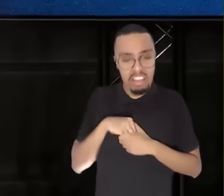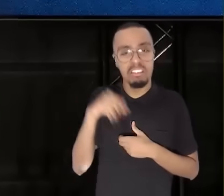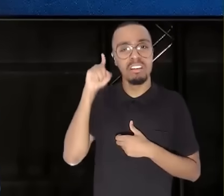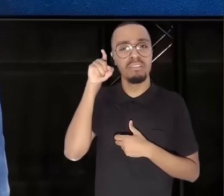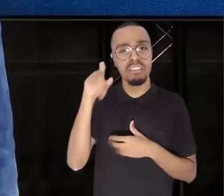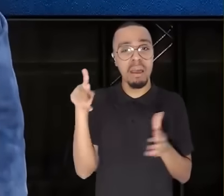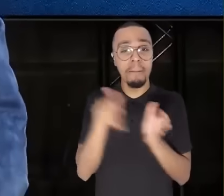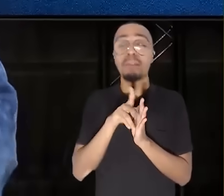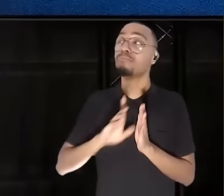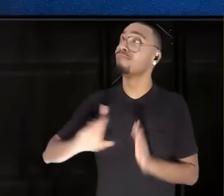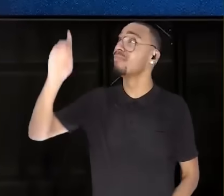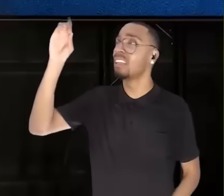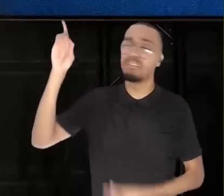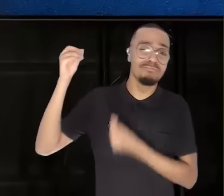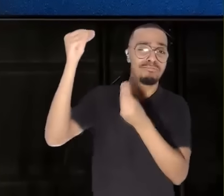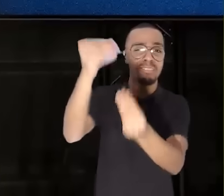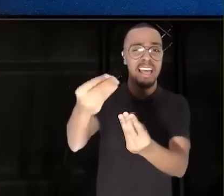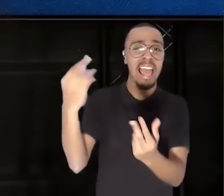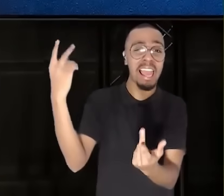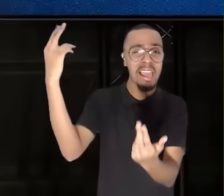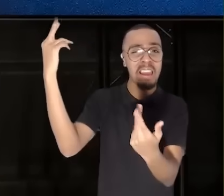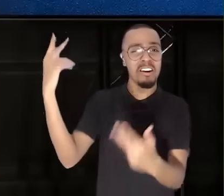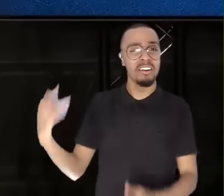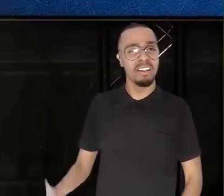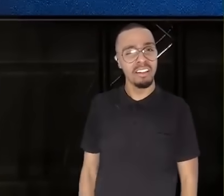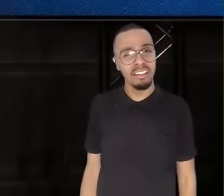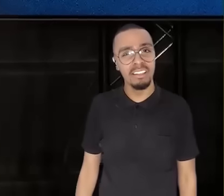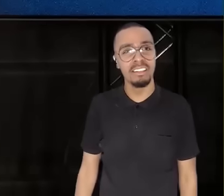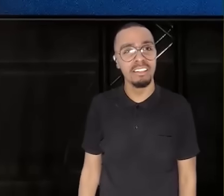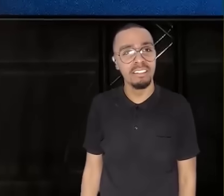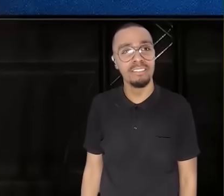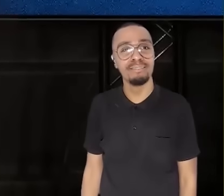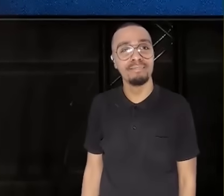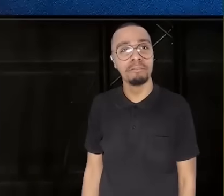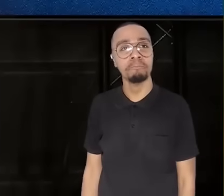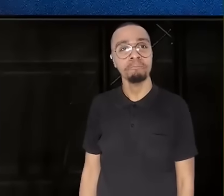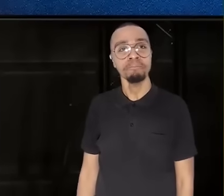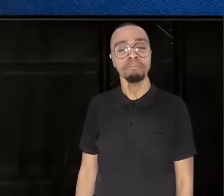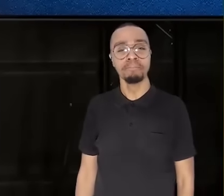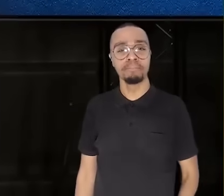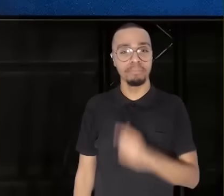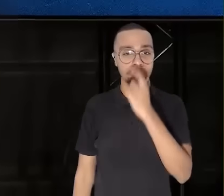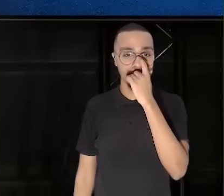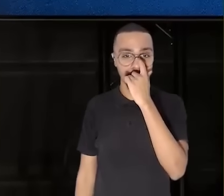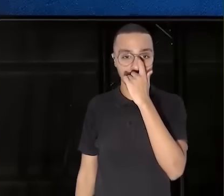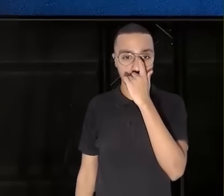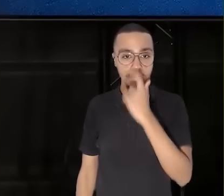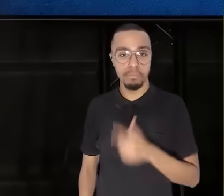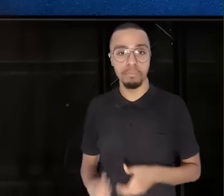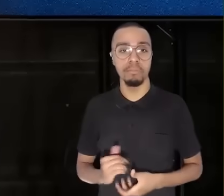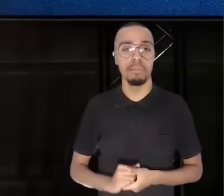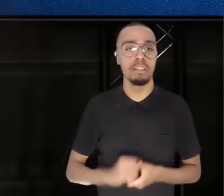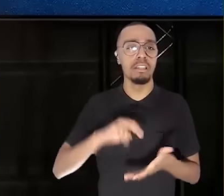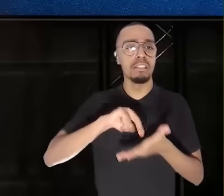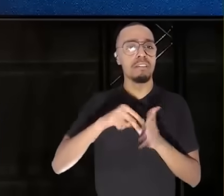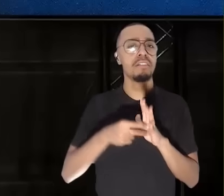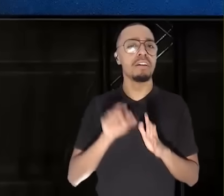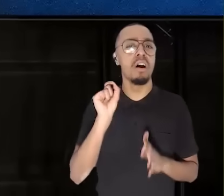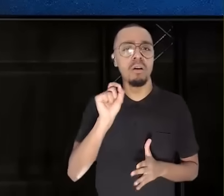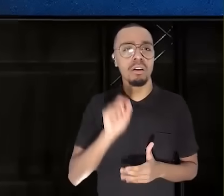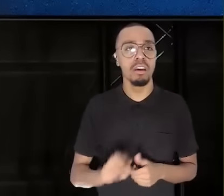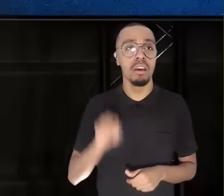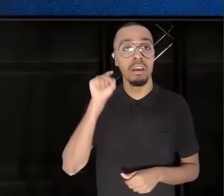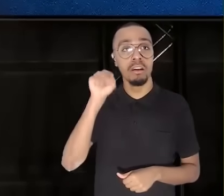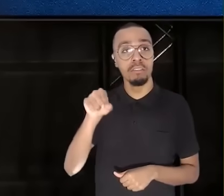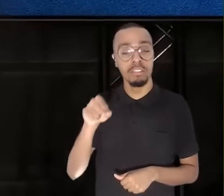Deus. Tudo que Deus queria, ele colocou dentro de Adão. Ou seja, ele está dizendo: você vai ter o